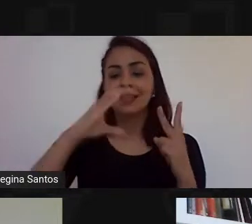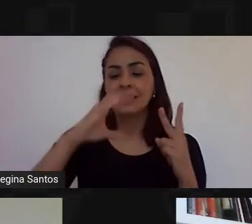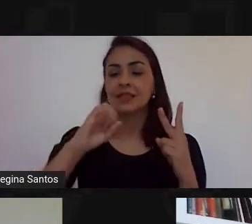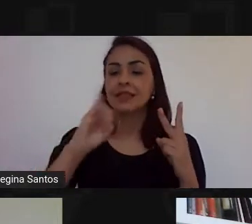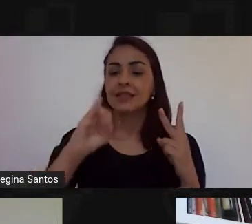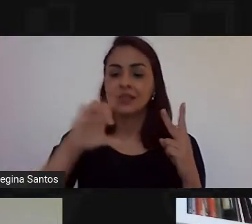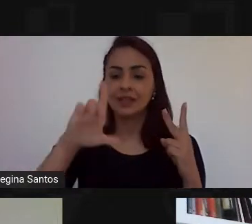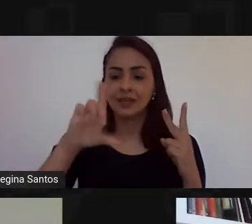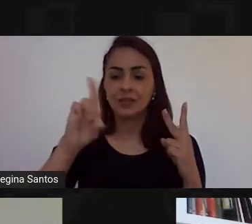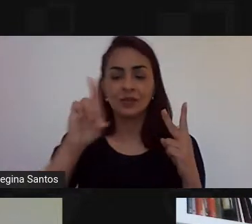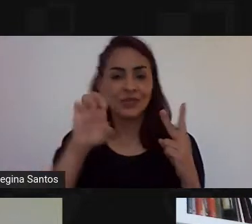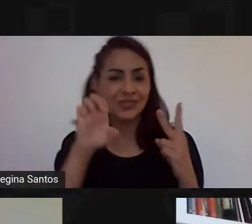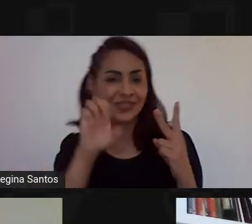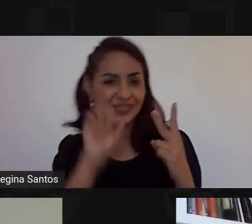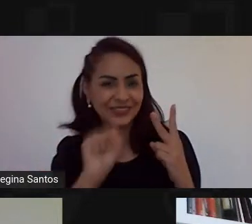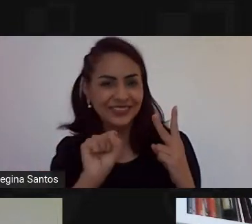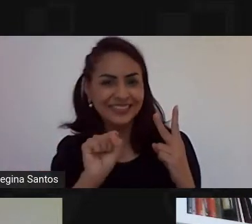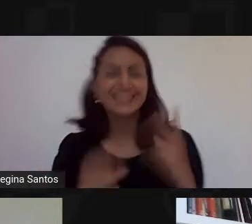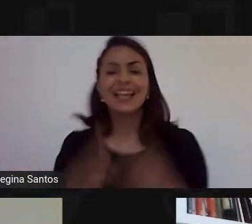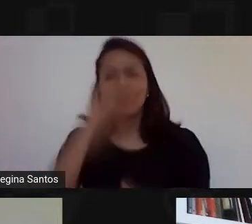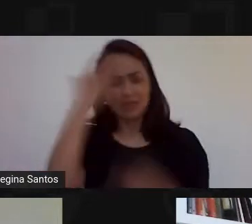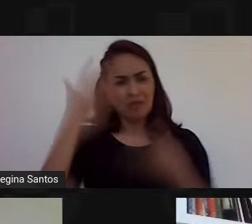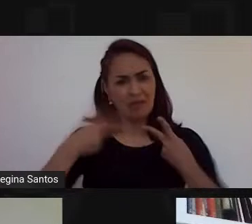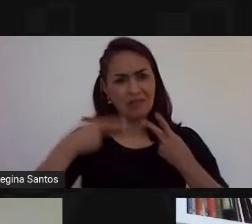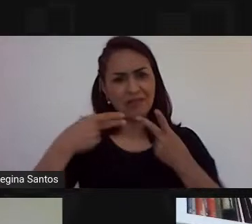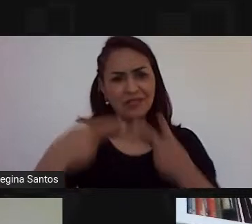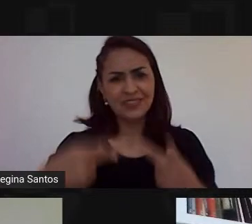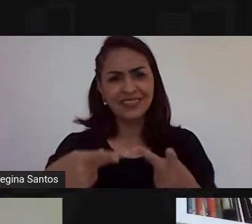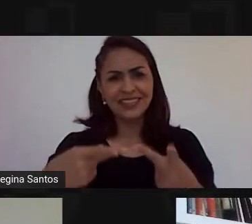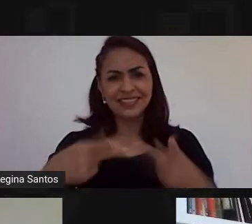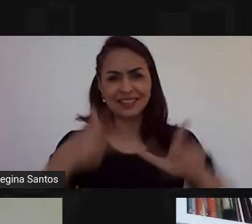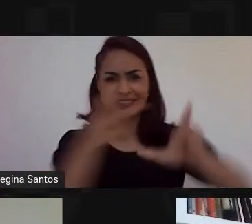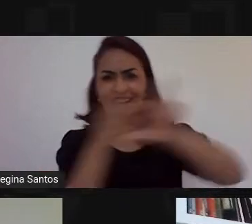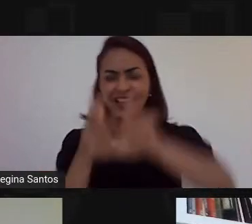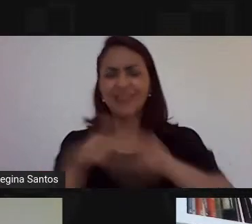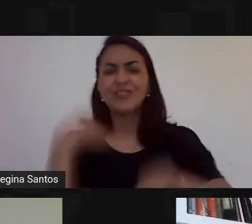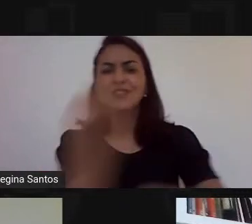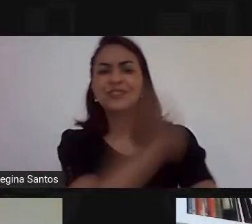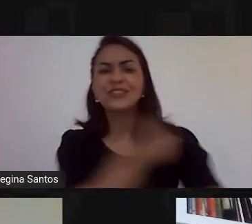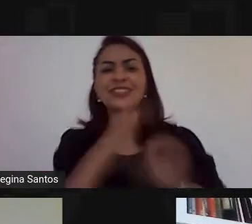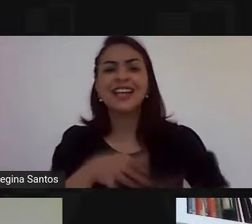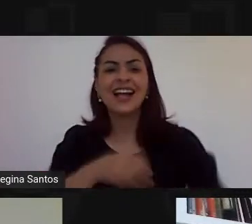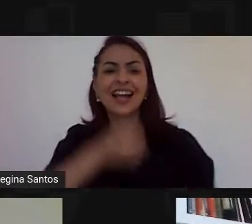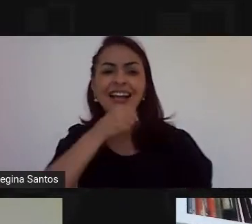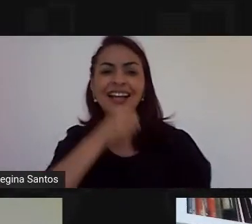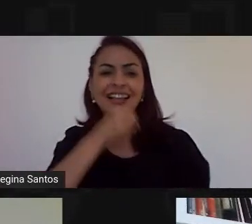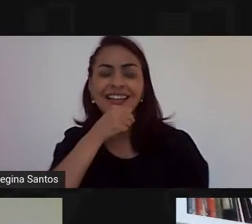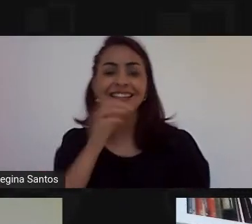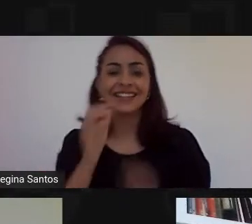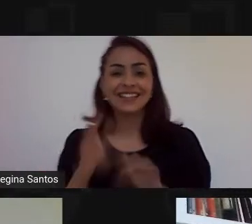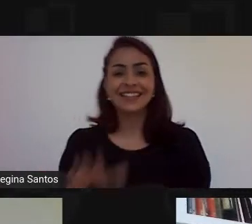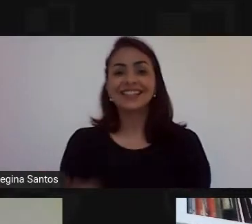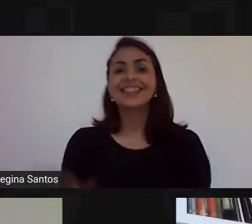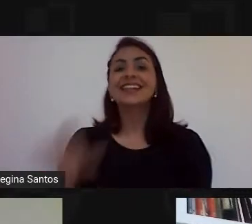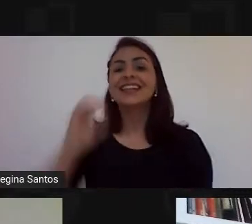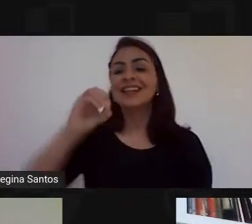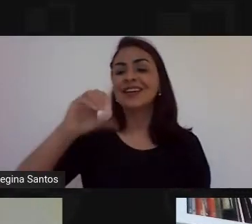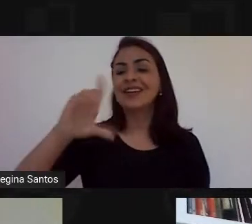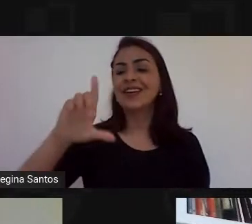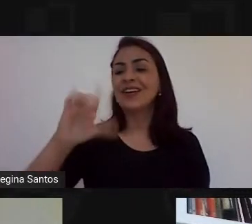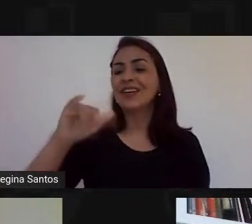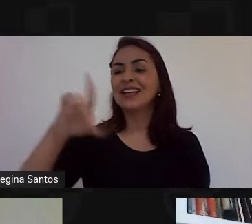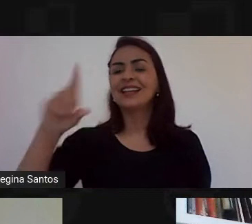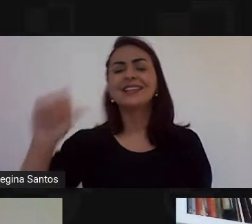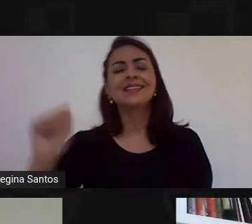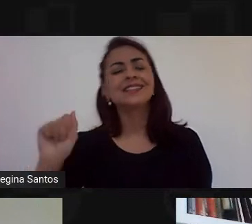povo começa a chamar a gente para essa live. Agora, Samara, a Olinda é um amor, ela sempre fica aí, tem